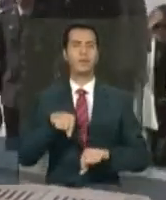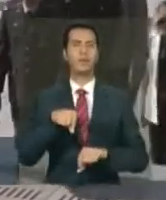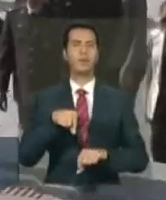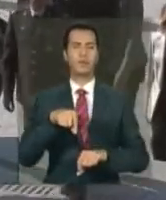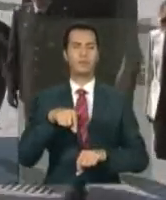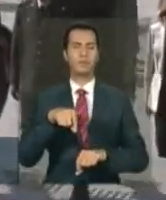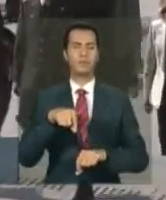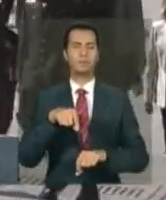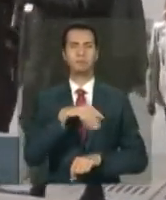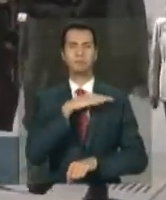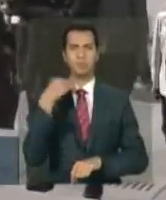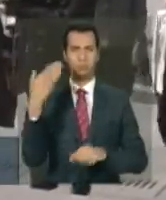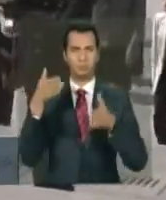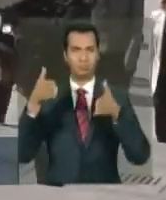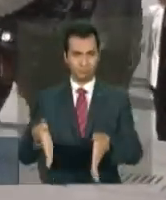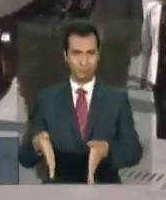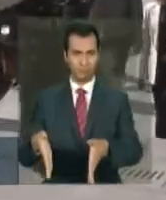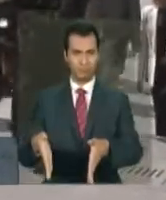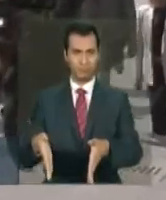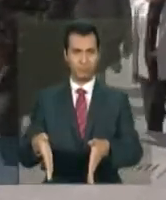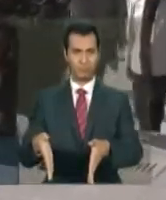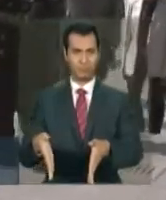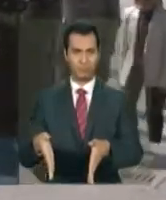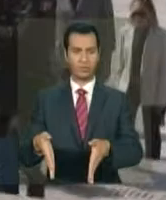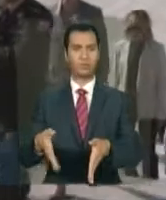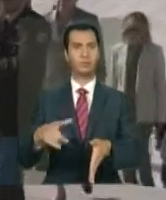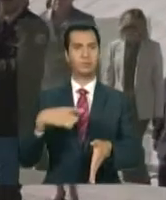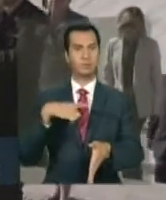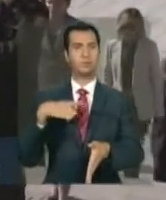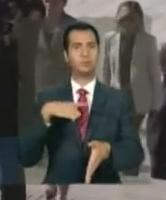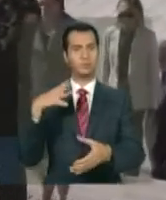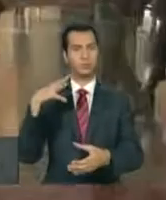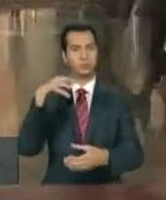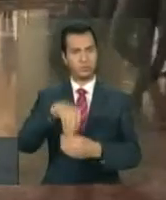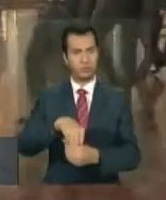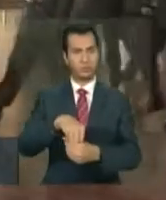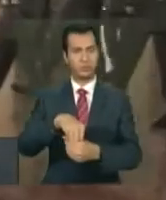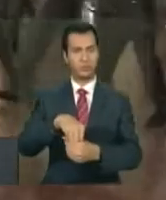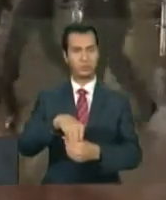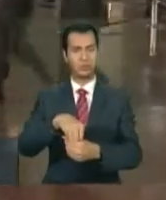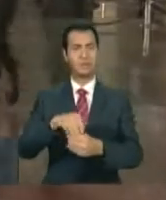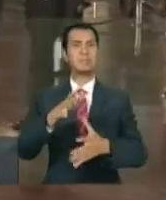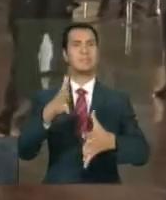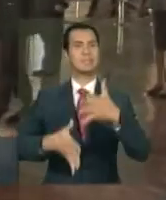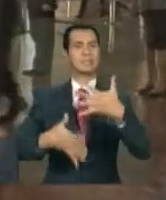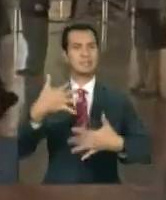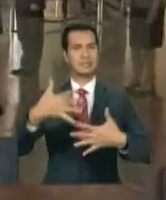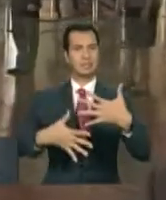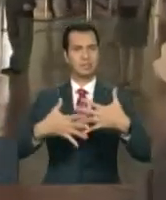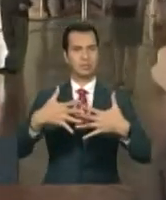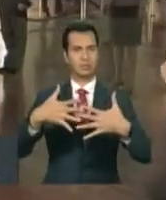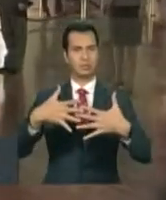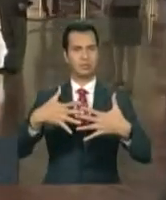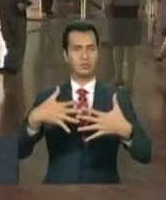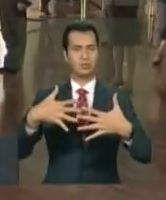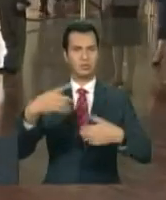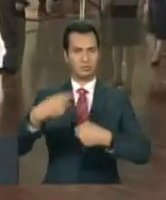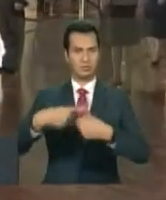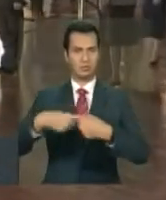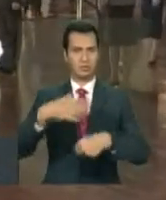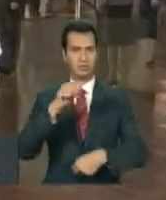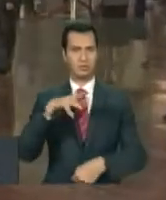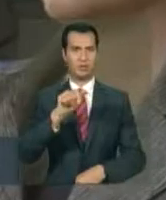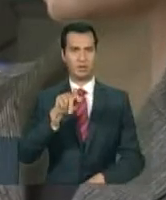memorial que fica na parte central, bem no centro de Ankara. Foi